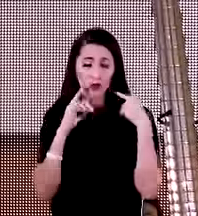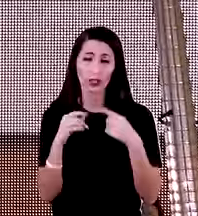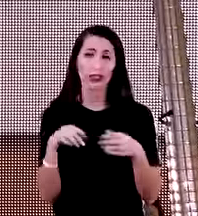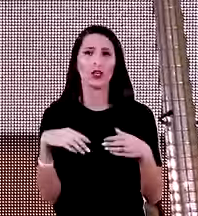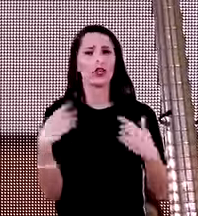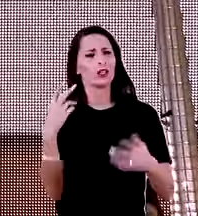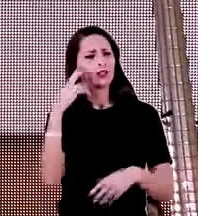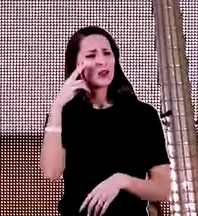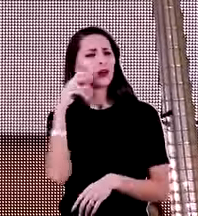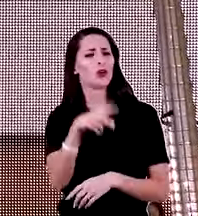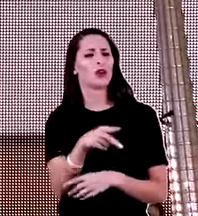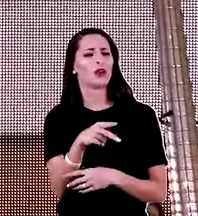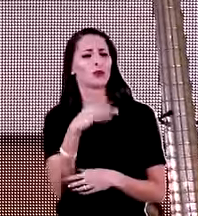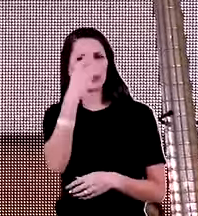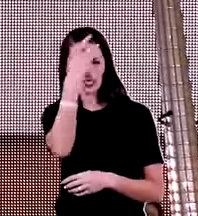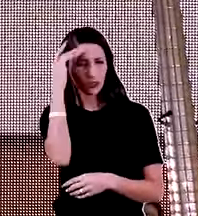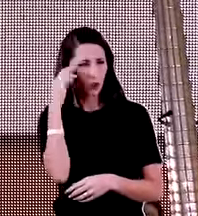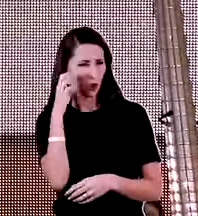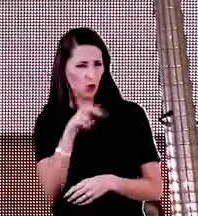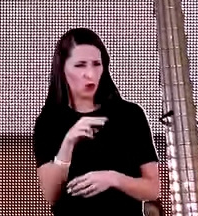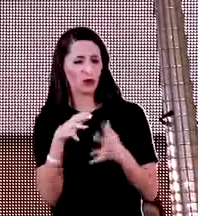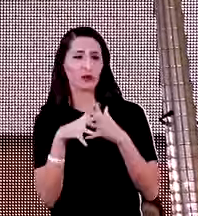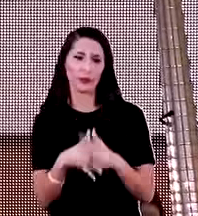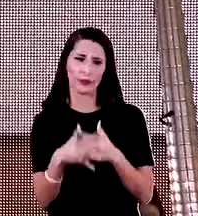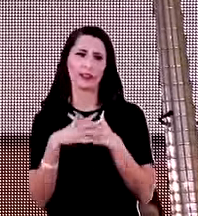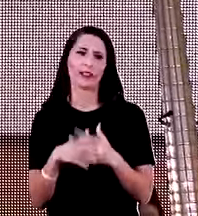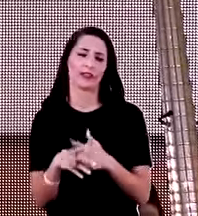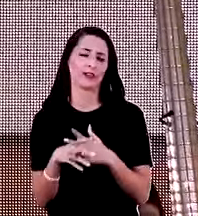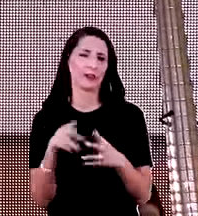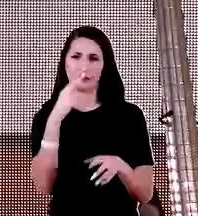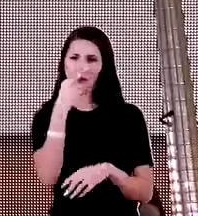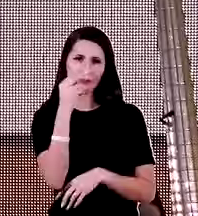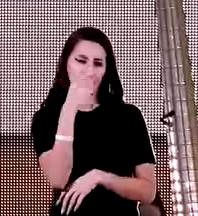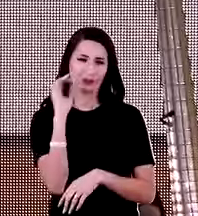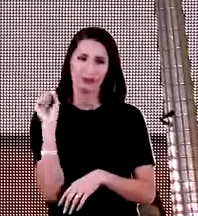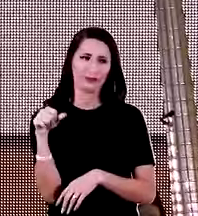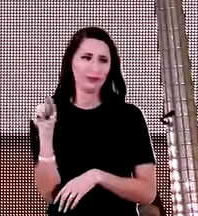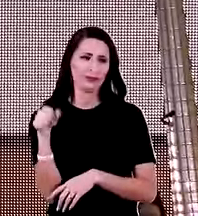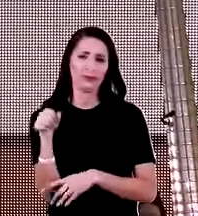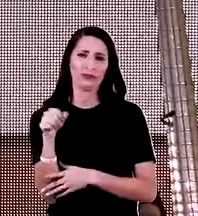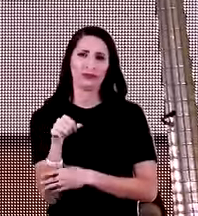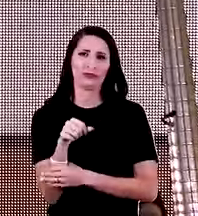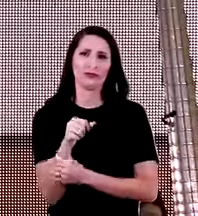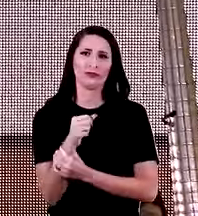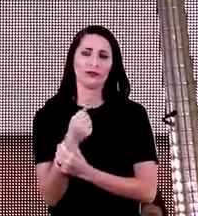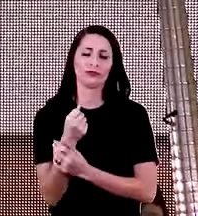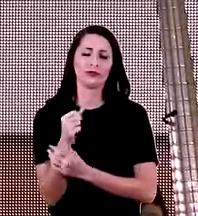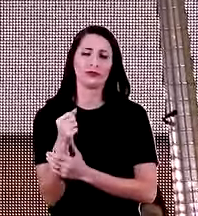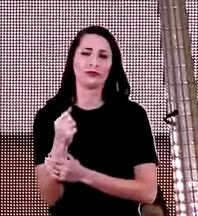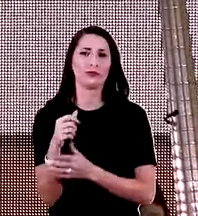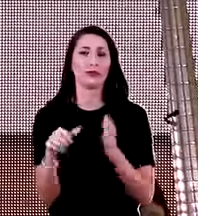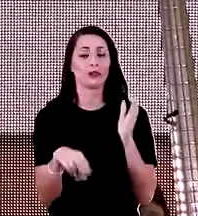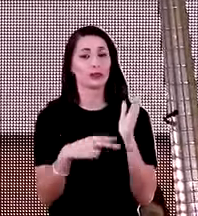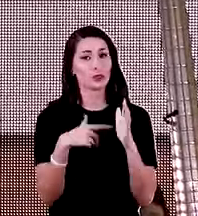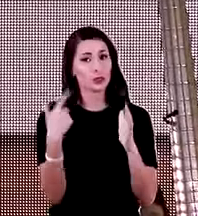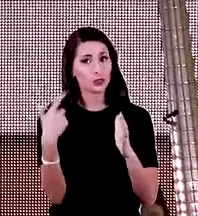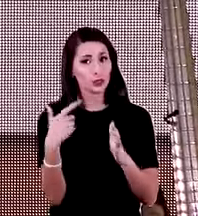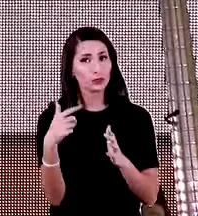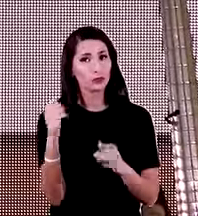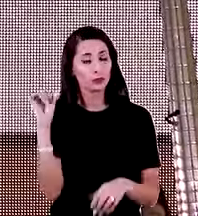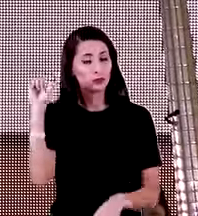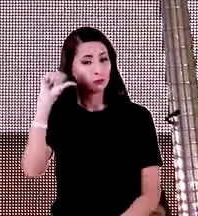mesmo. Igual o primeiro homem do buraco lá do poço. Aí tem o segundo é pior, na minha